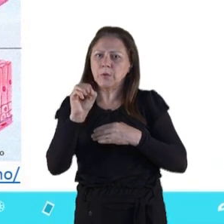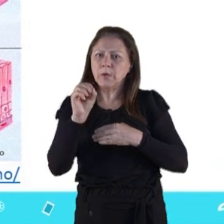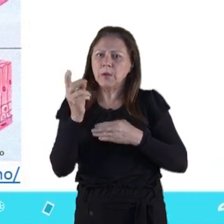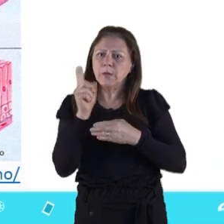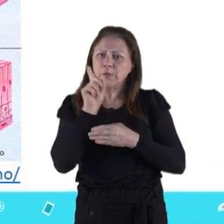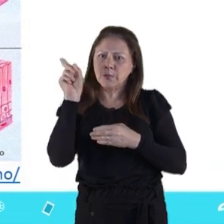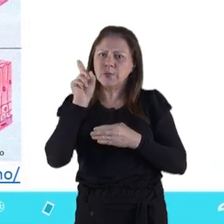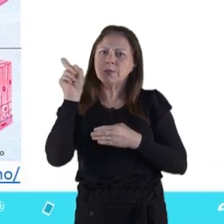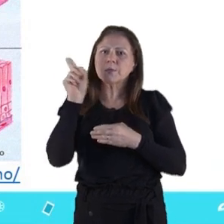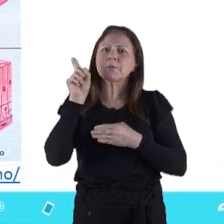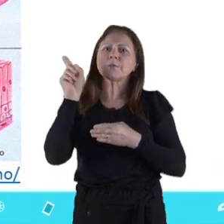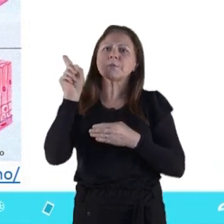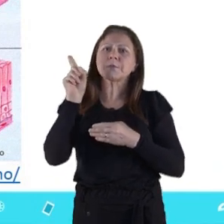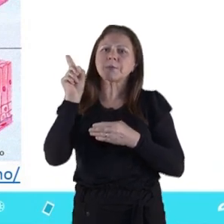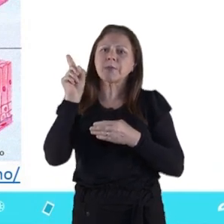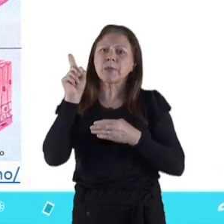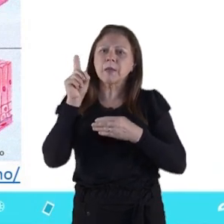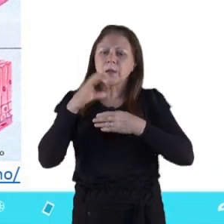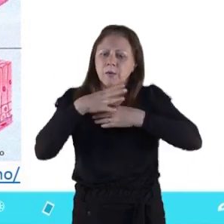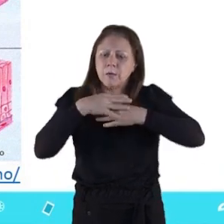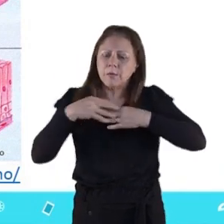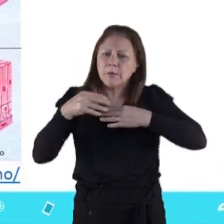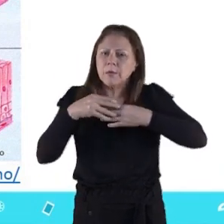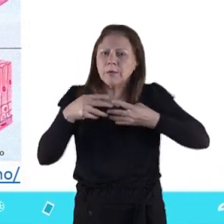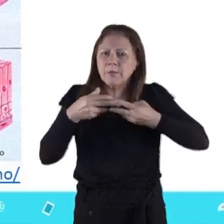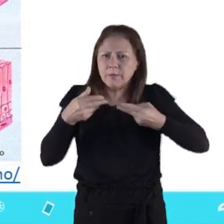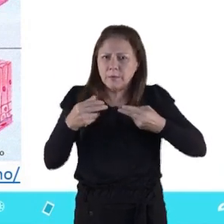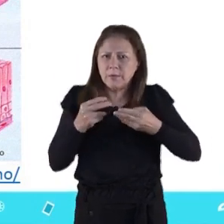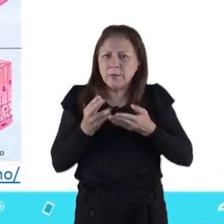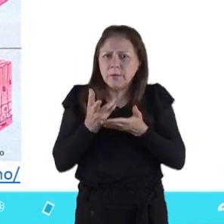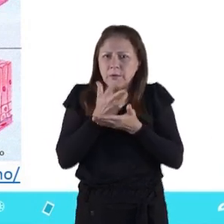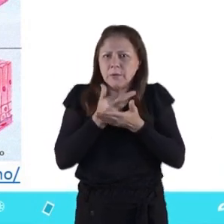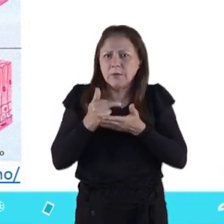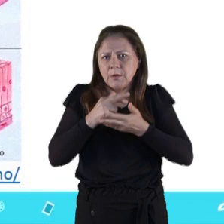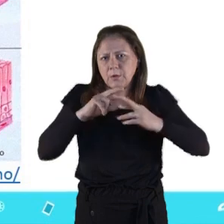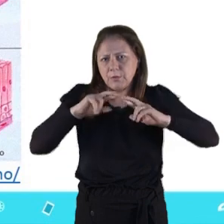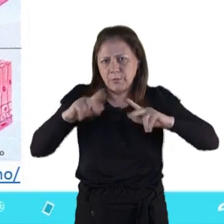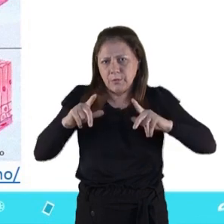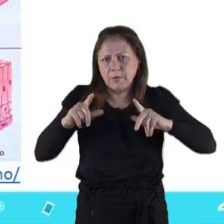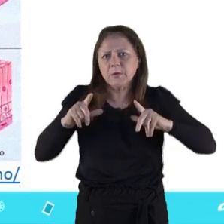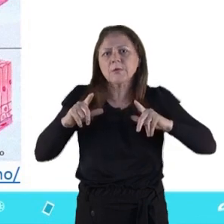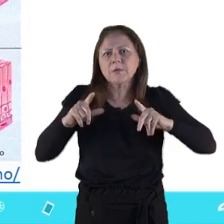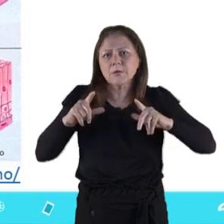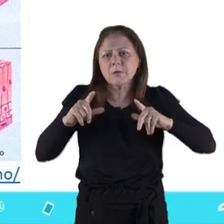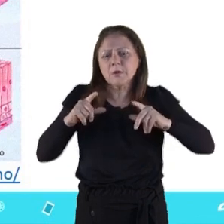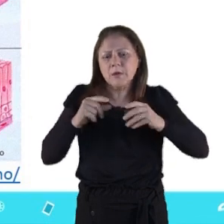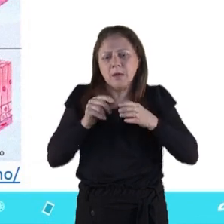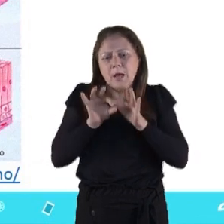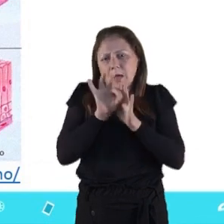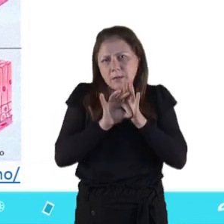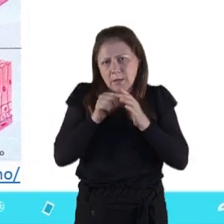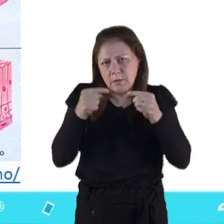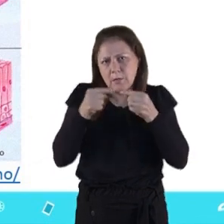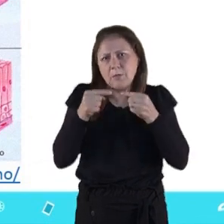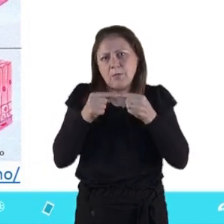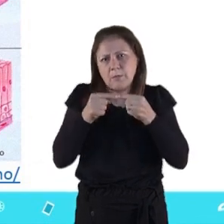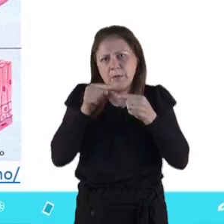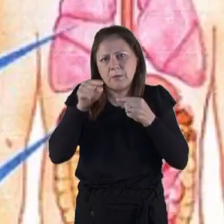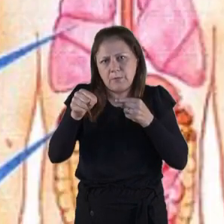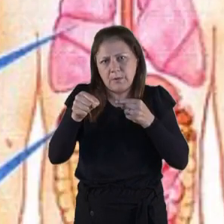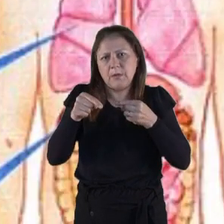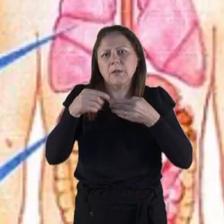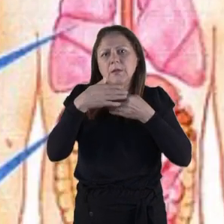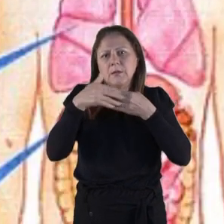ver direitinho que os tecidos eles vão ter formas diferentes a partir do formato da célula que compõe esse